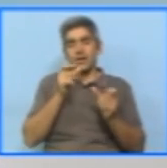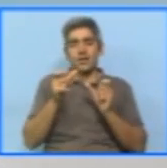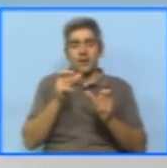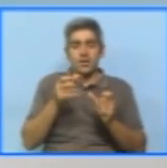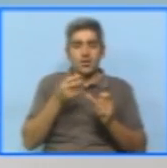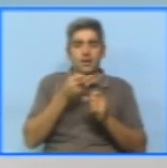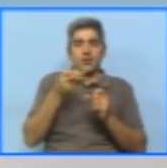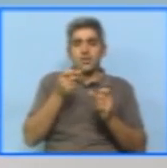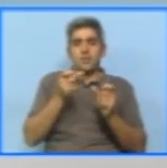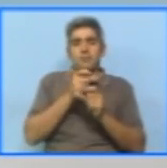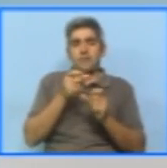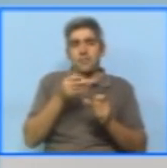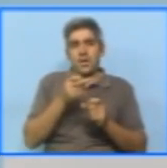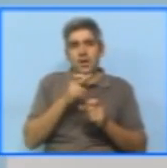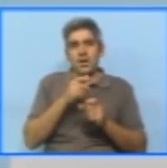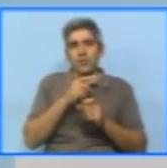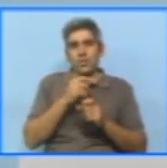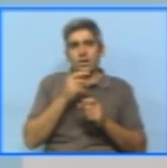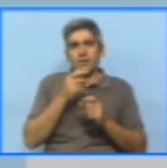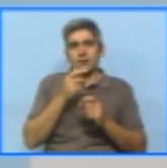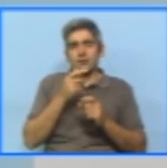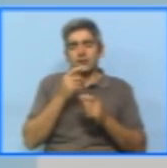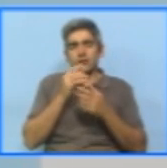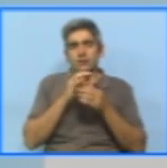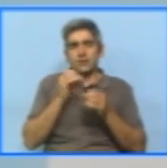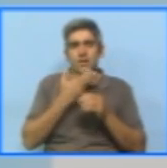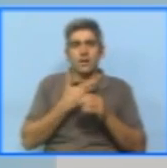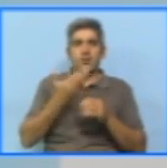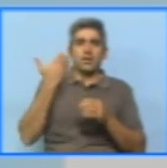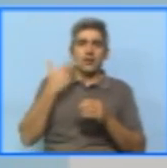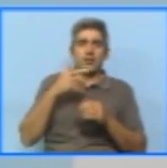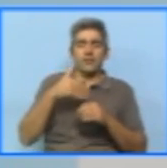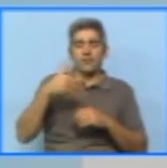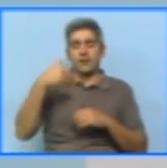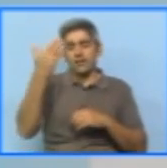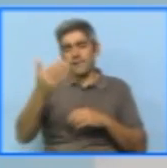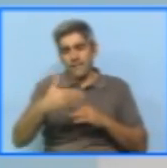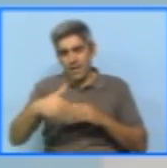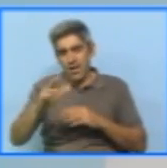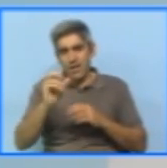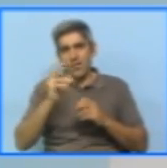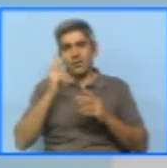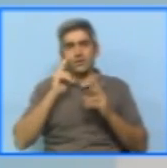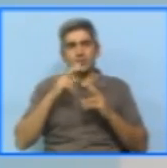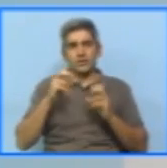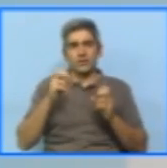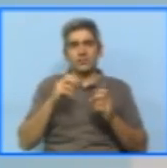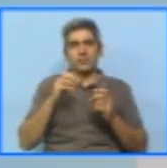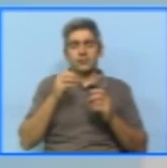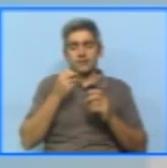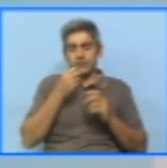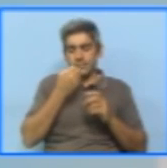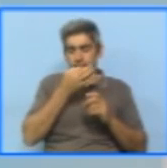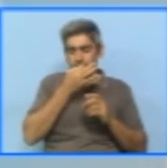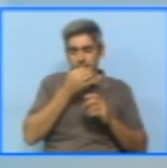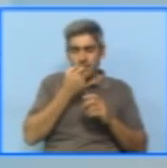revelam uma desproporcionalidade entre aquilo que ele era e aquilo que ele vai ser quando descobre a pérola, o